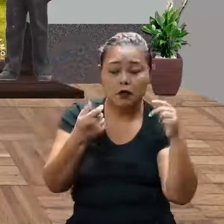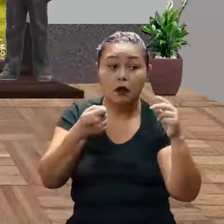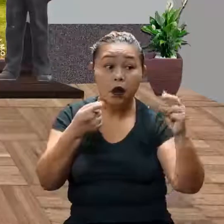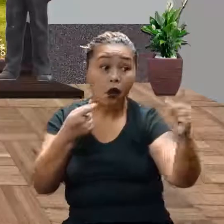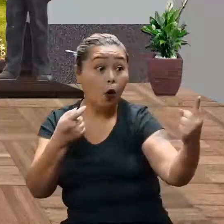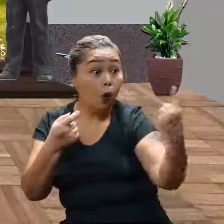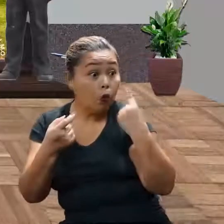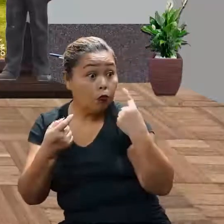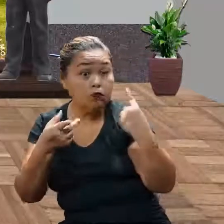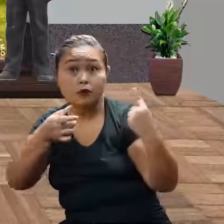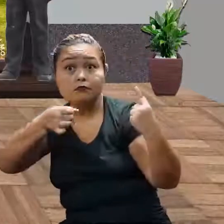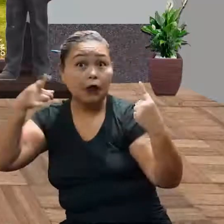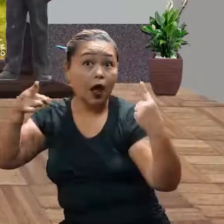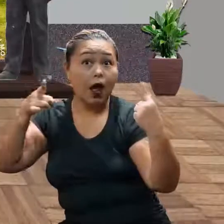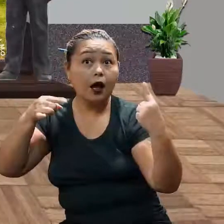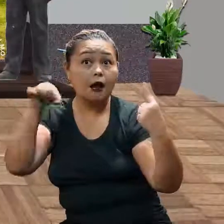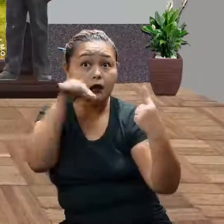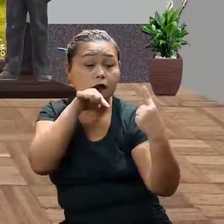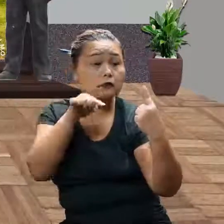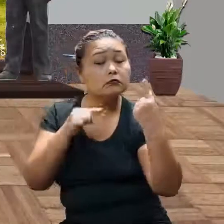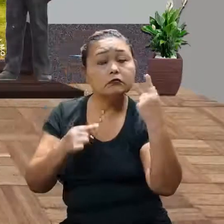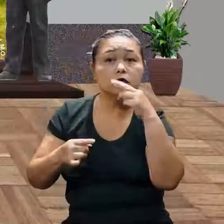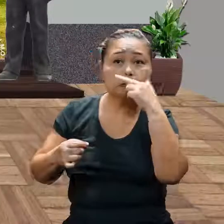atacado pelos Nhambiquaras,